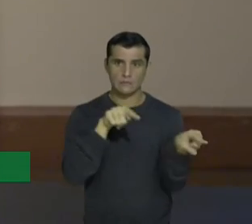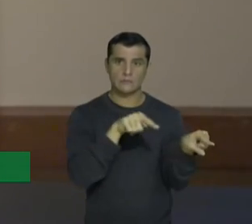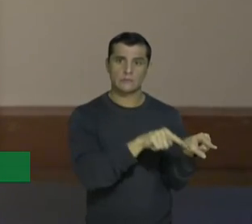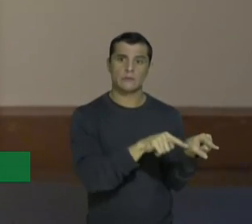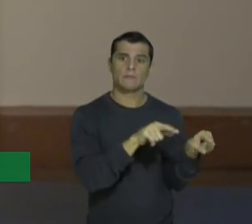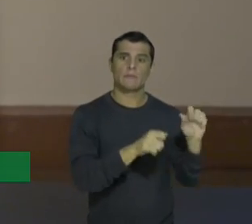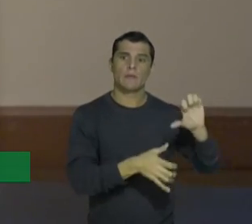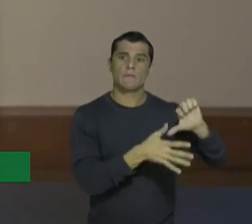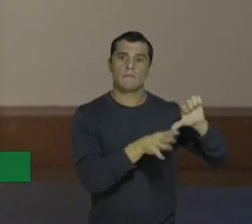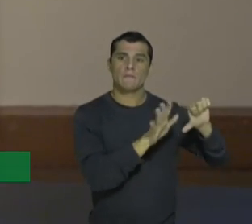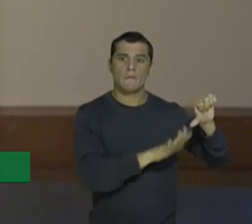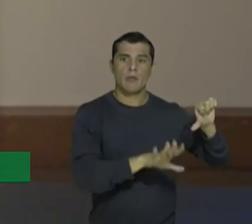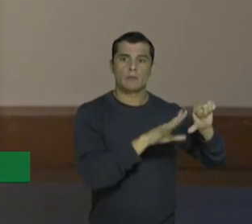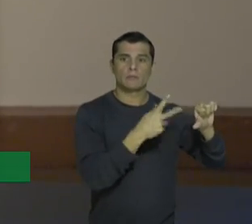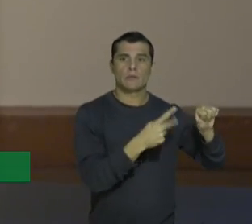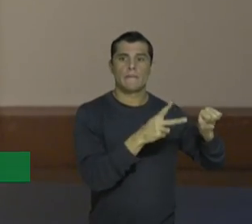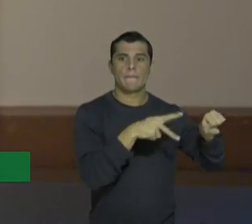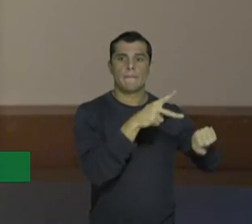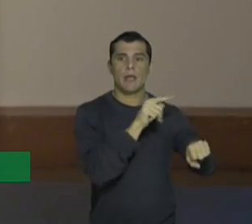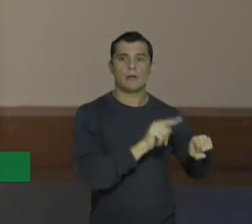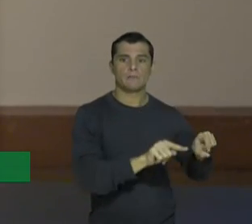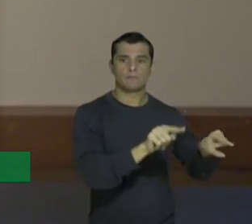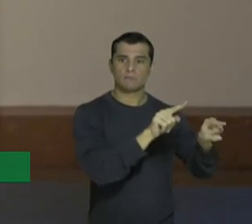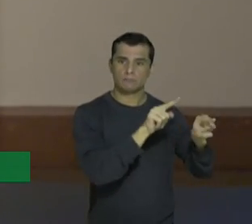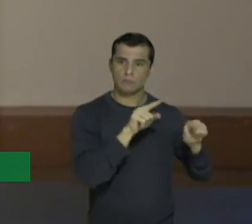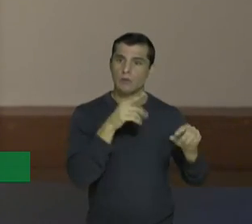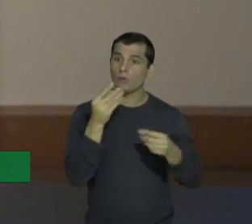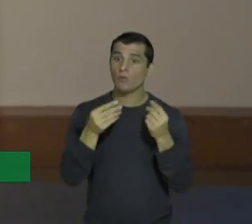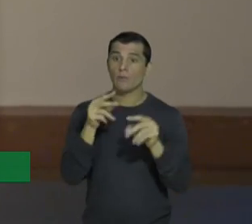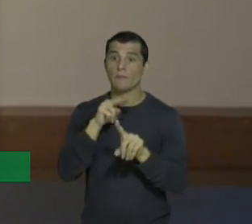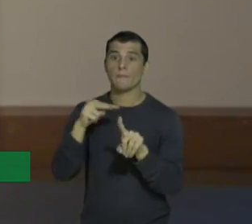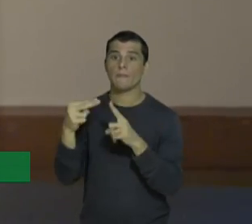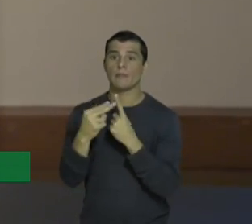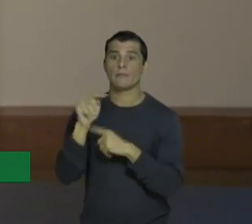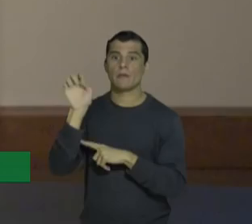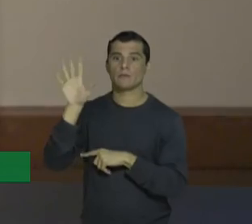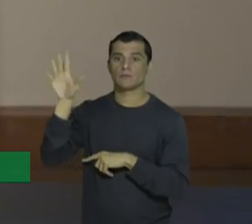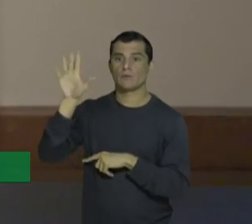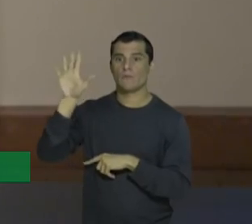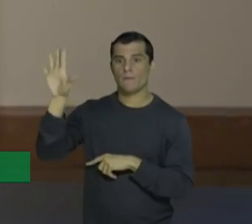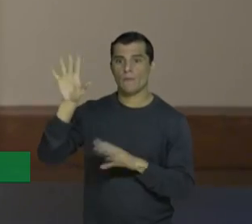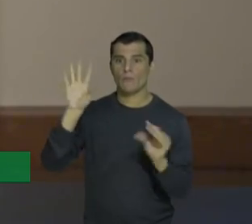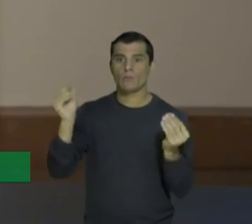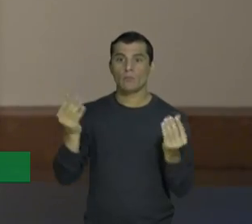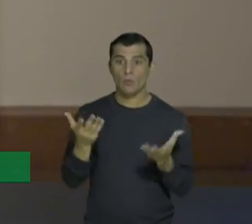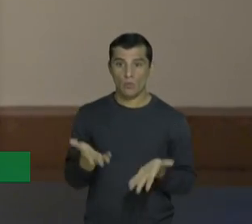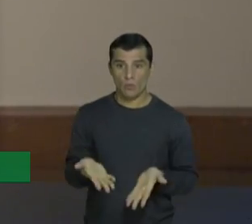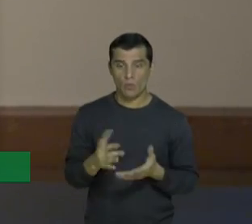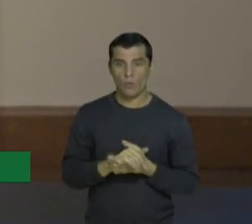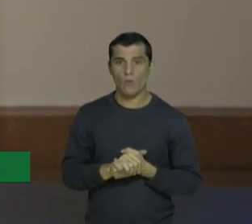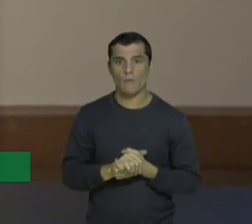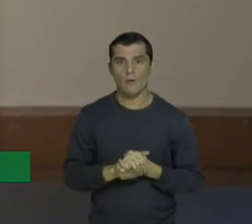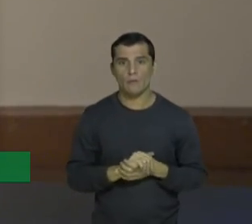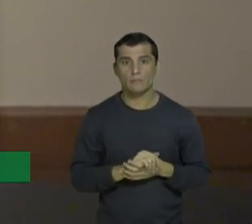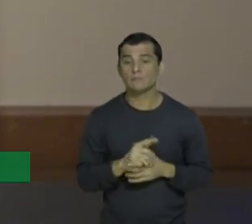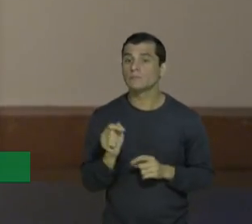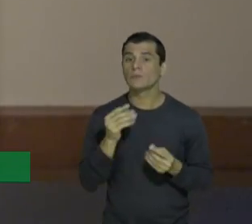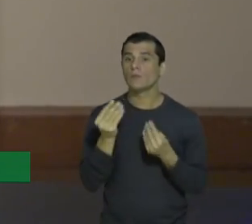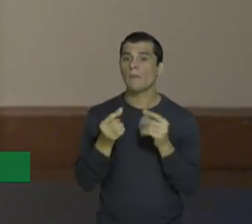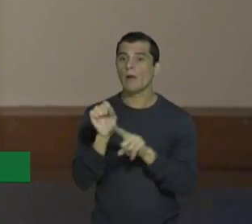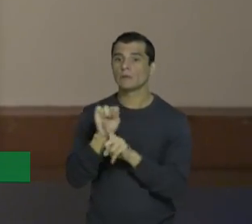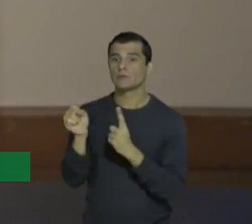né Eh particularmente as repercussões eh políticas e sociais e como que essas repercussões